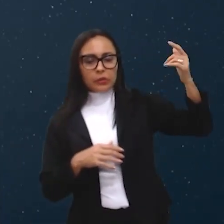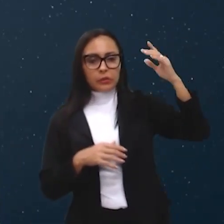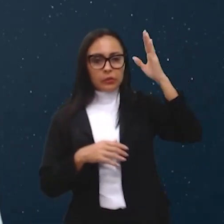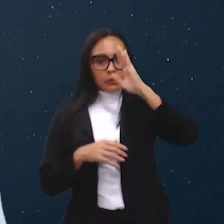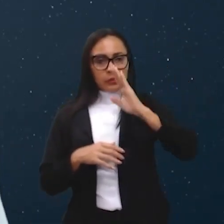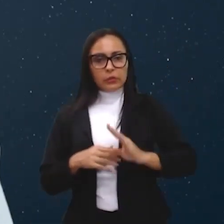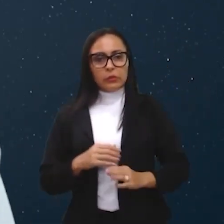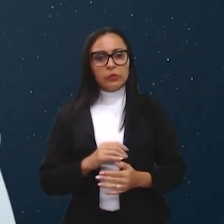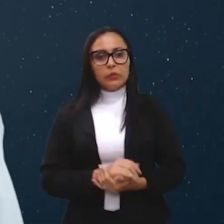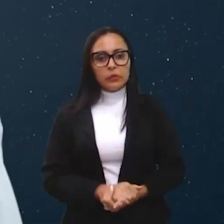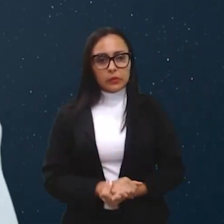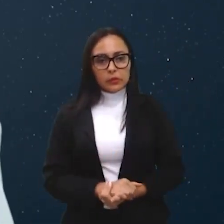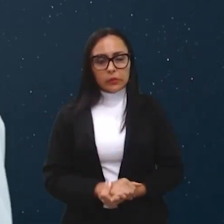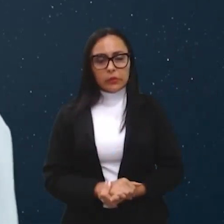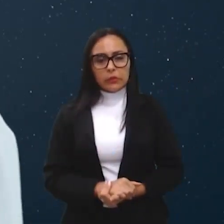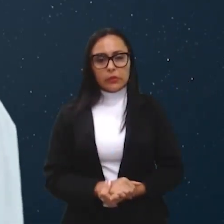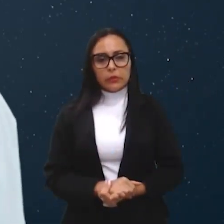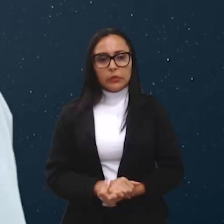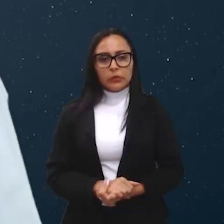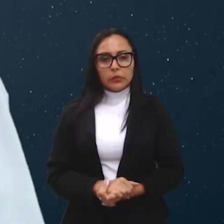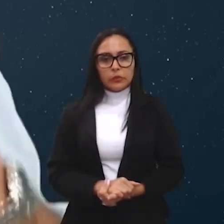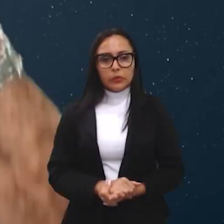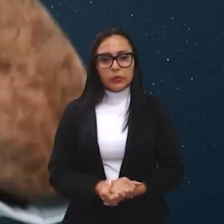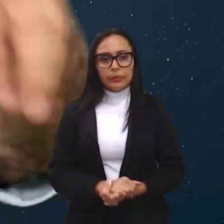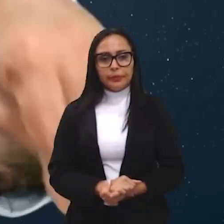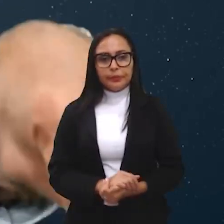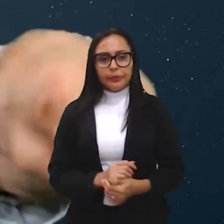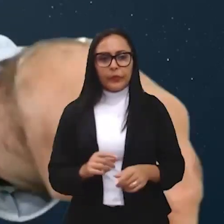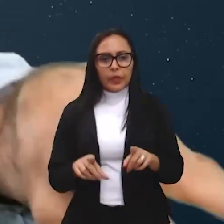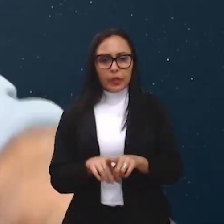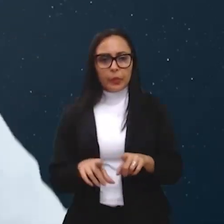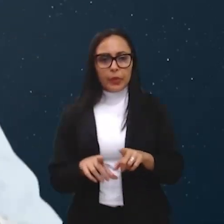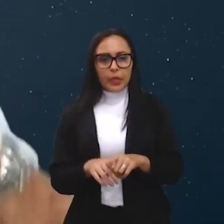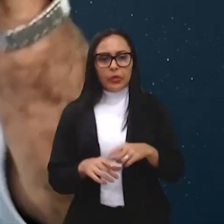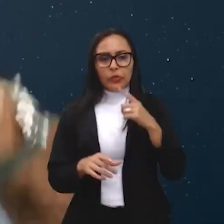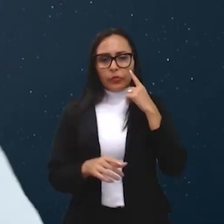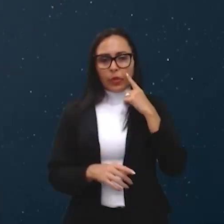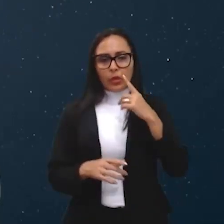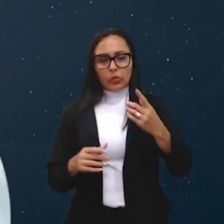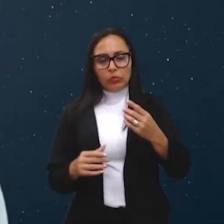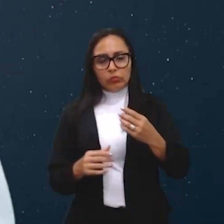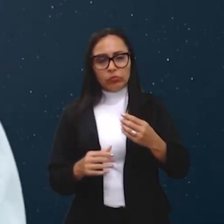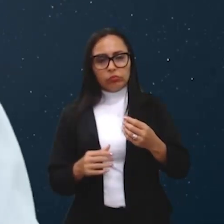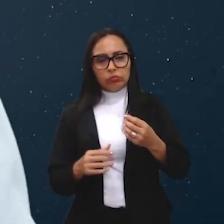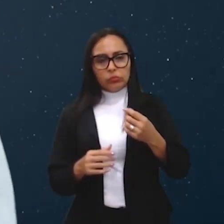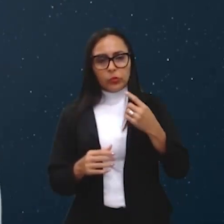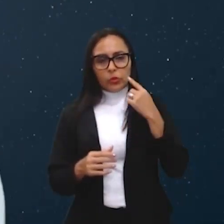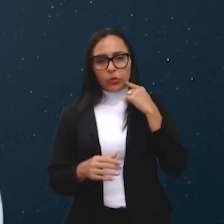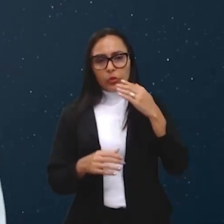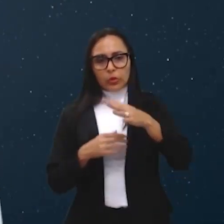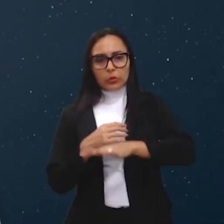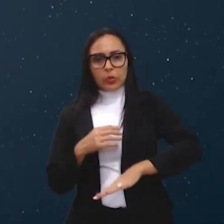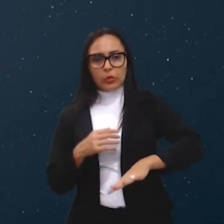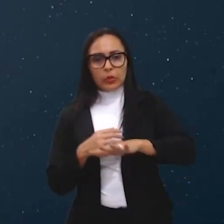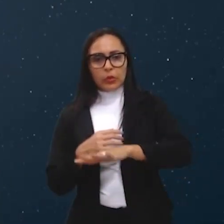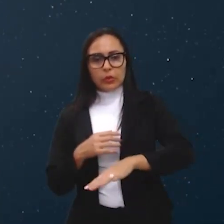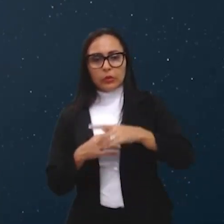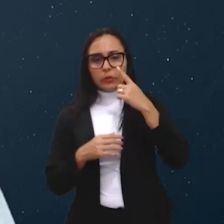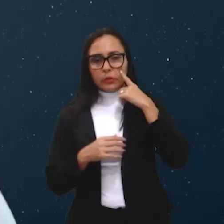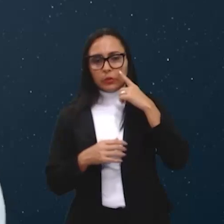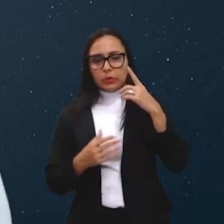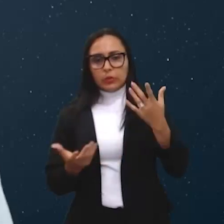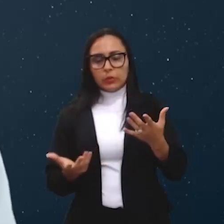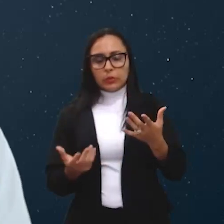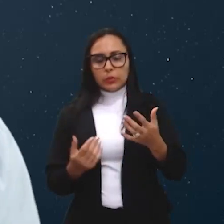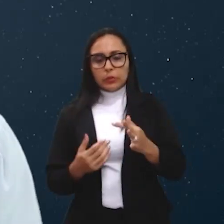né, das principais capitais do Brasil, mas também veio plantar a sementezinha, veio como um garoto propaganda do fascismo no